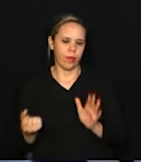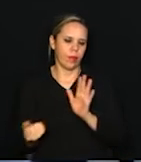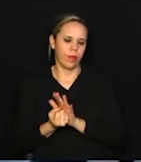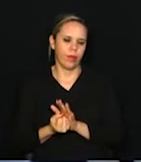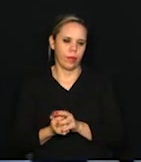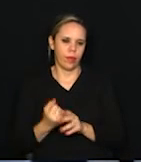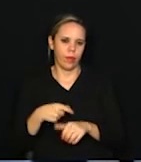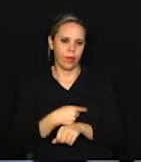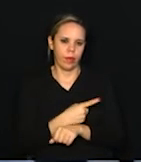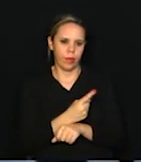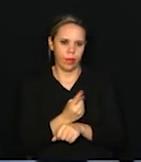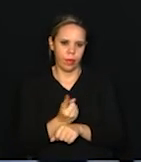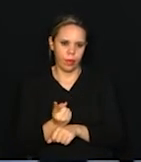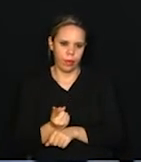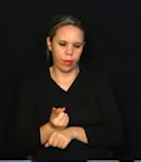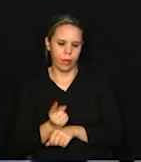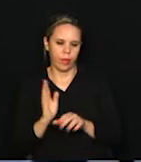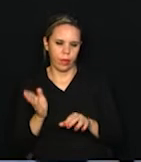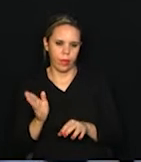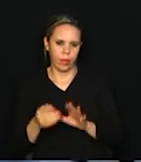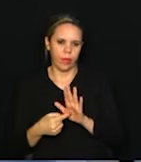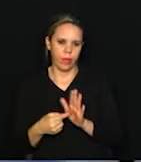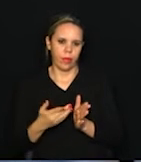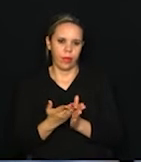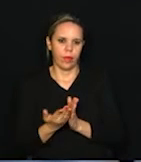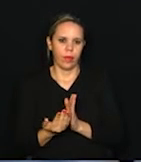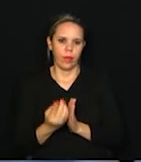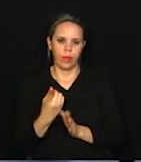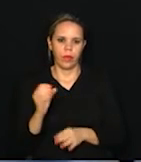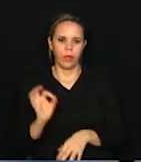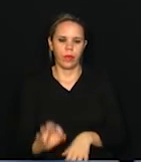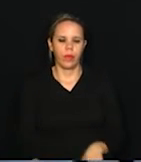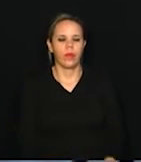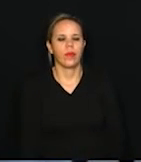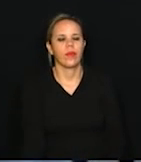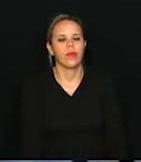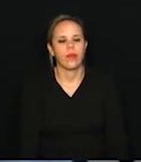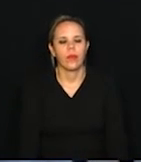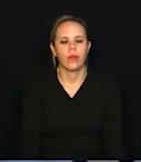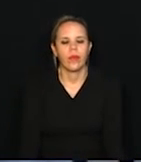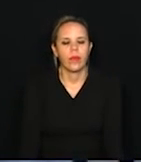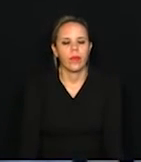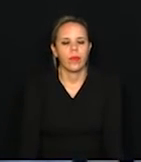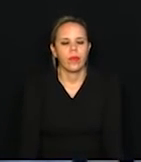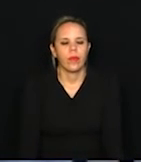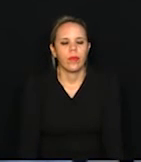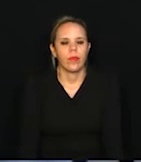odômetro. É uma velocidade que já está desviada em 10%.